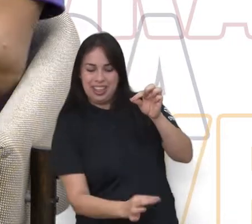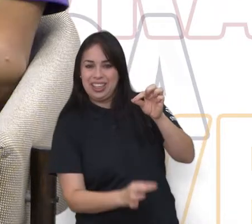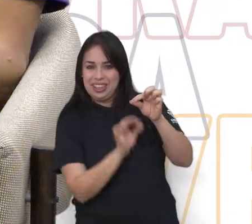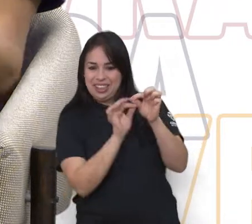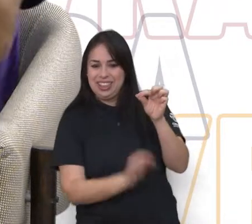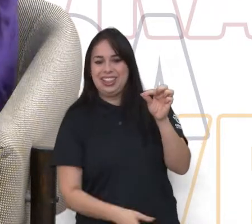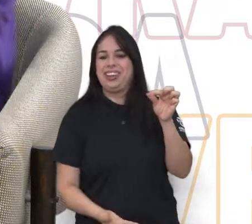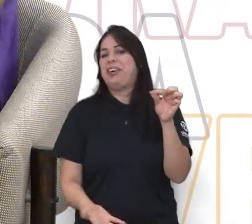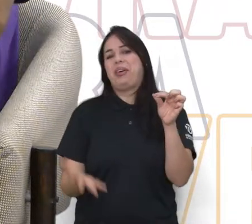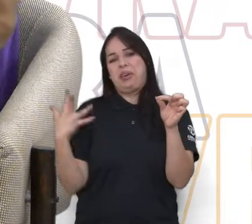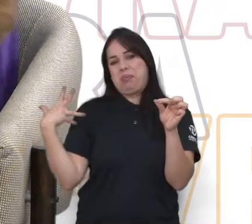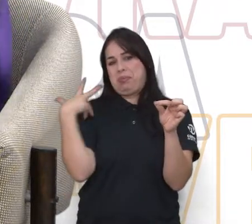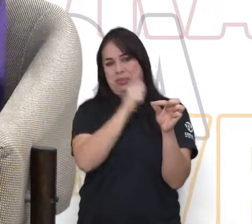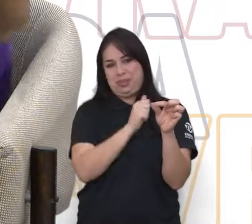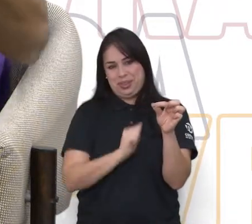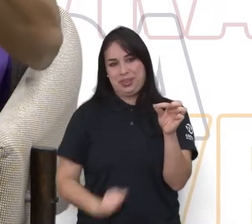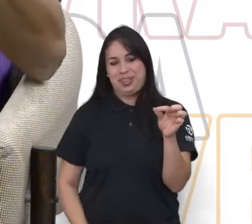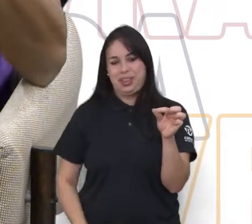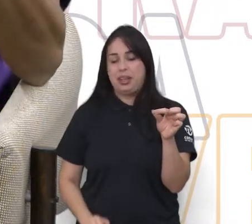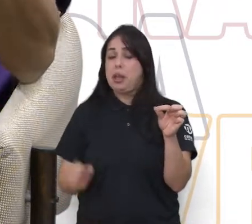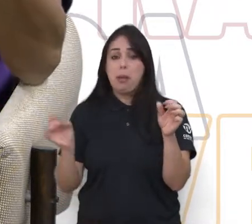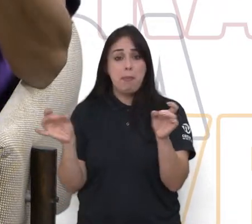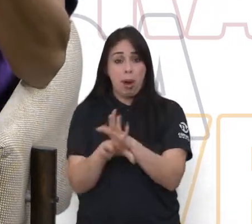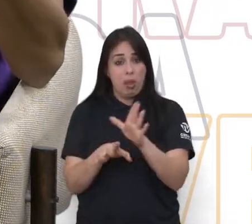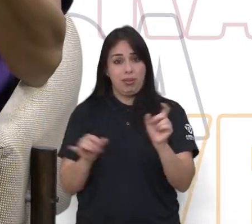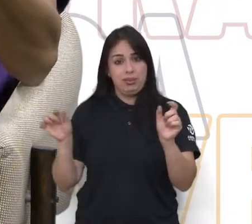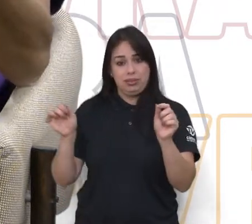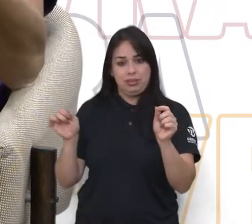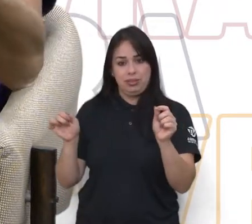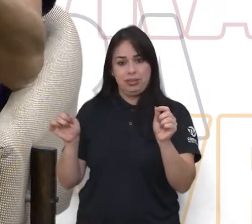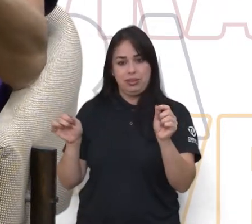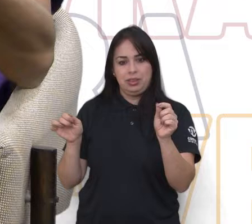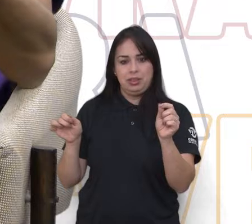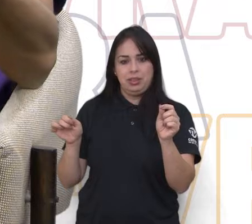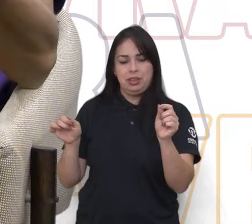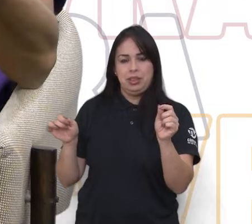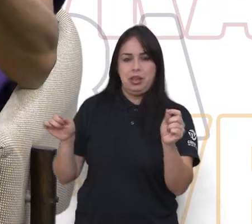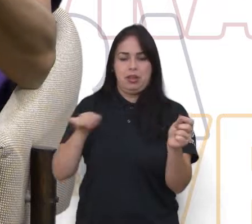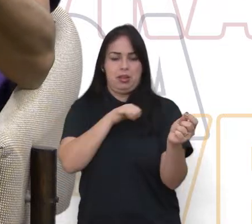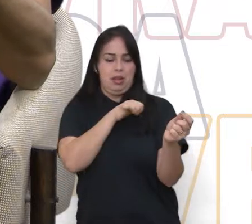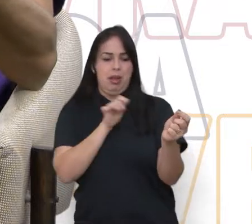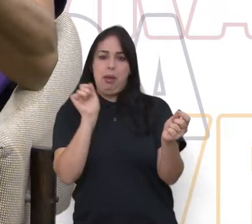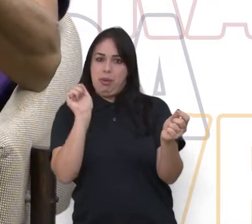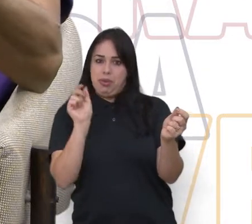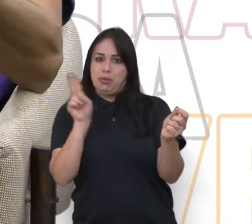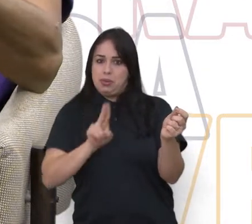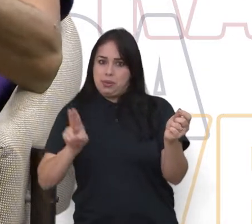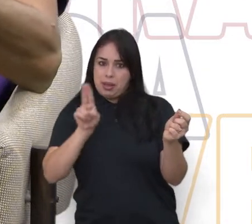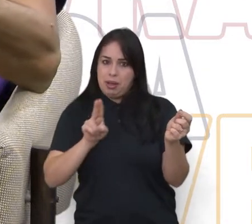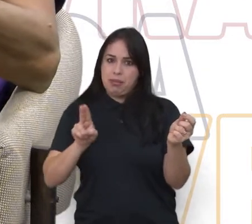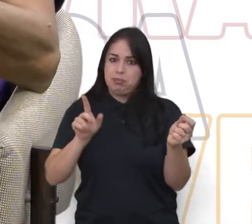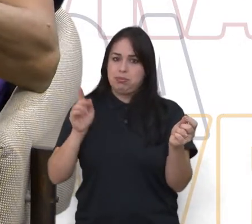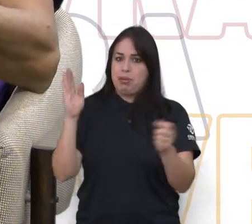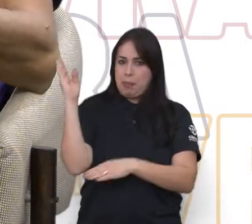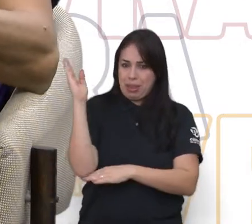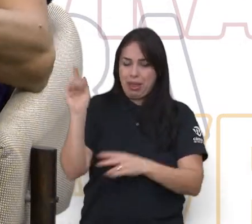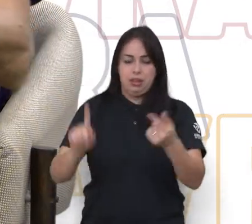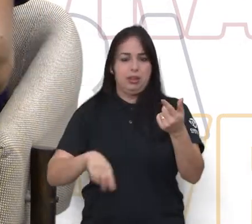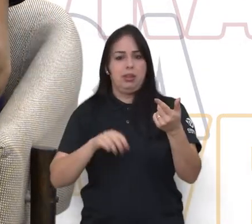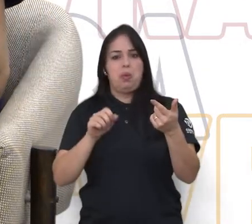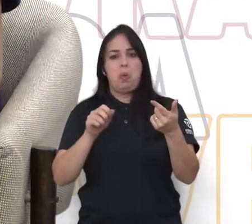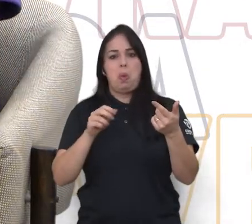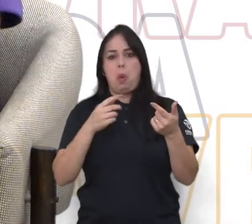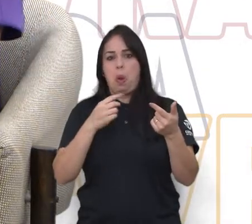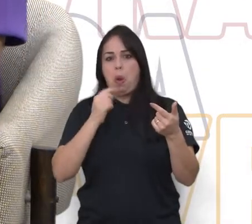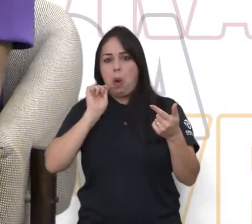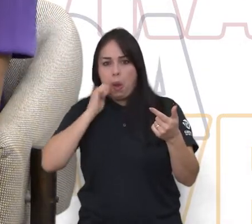aqui. Olha que lindeza que ficou. Tá pronto o instrumento. Para você tocar, você pode usar um palito desse de churrasco, pode usar um lápis, uma